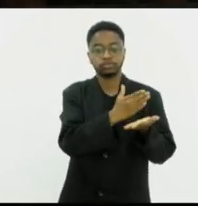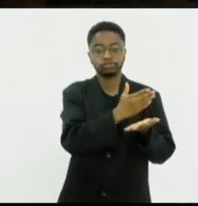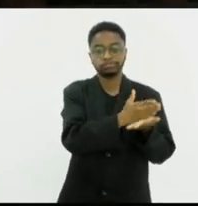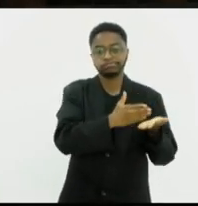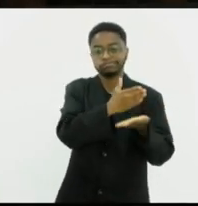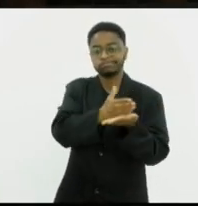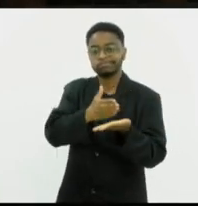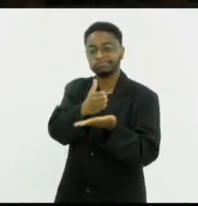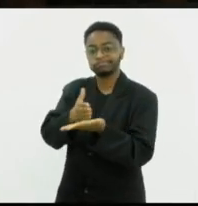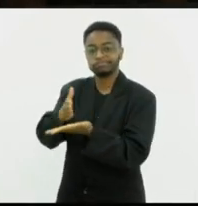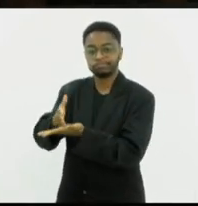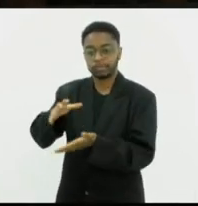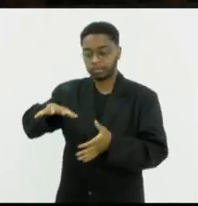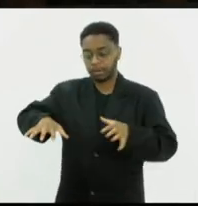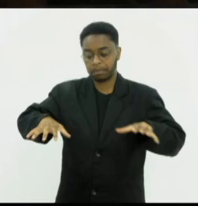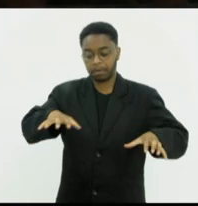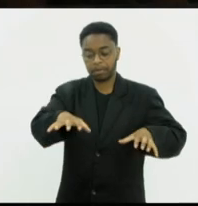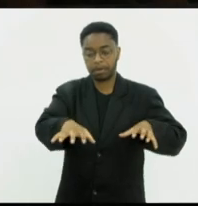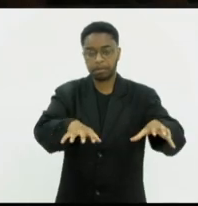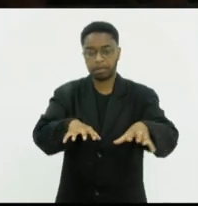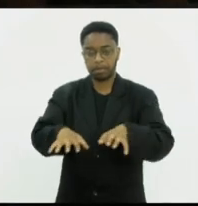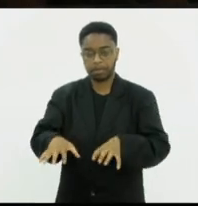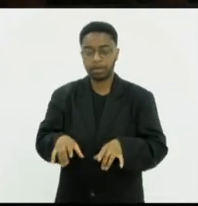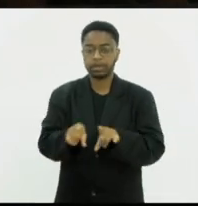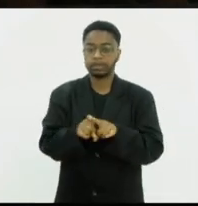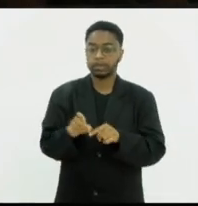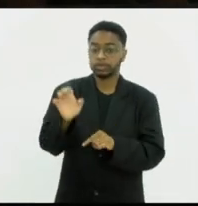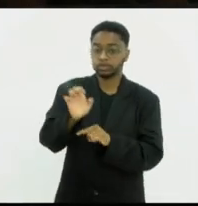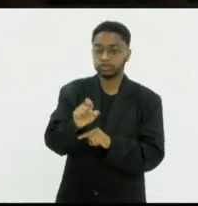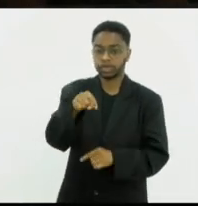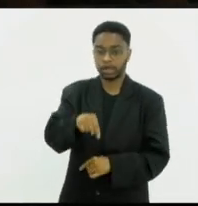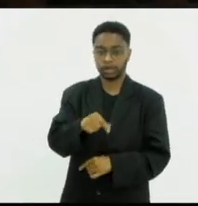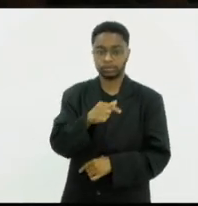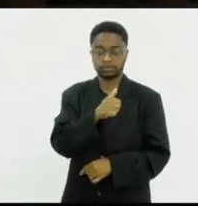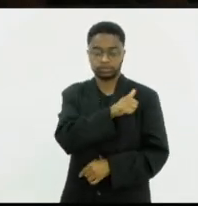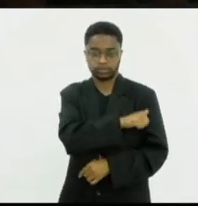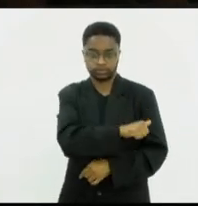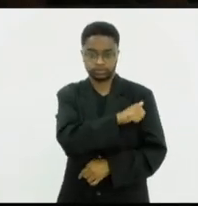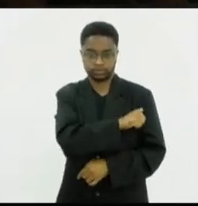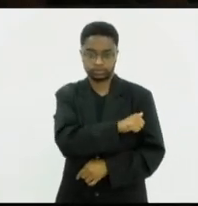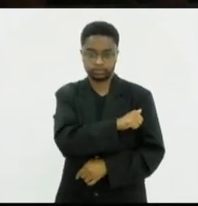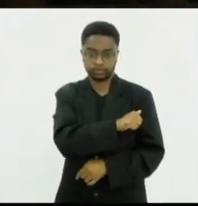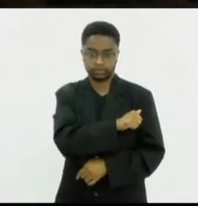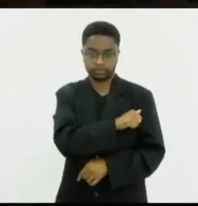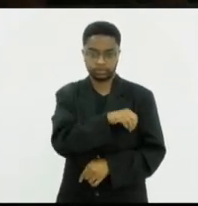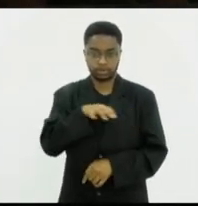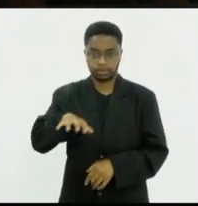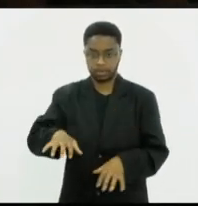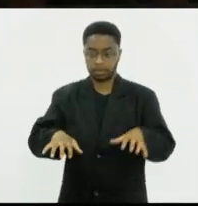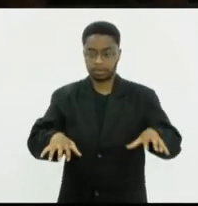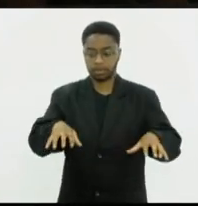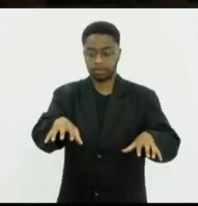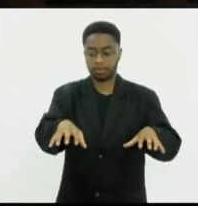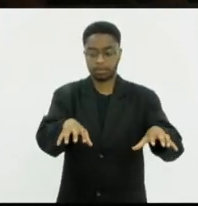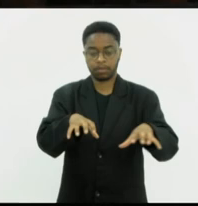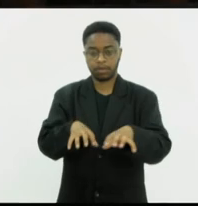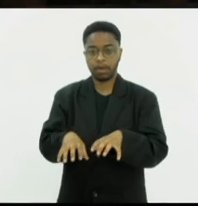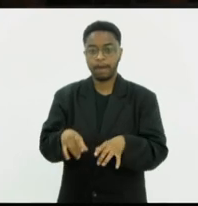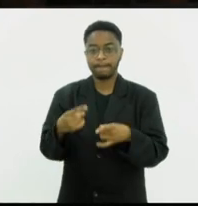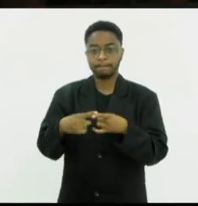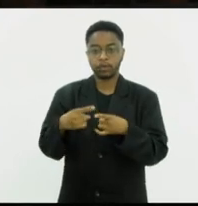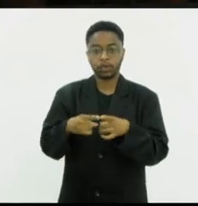a cidade do Rio de Janeiro e o estado do Rio de Janeiro conforme territórios. Eles são donos